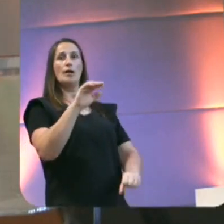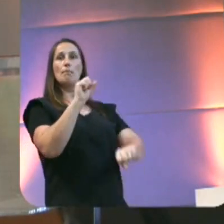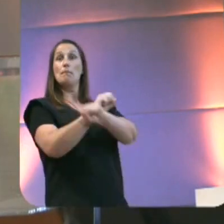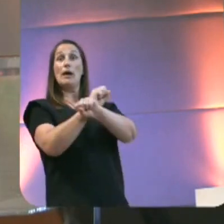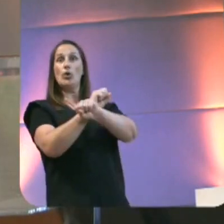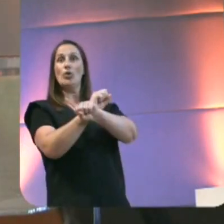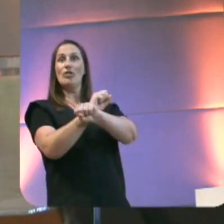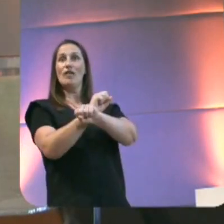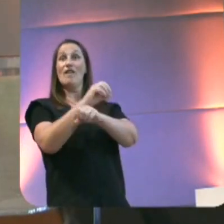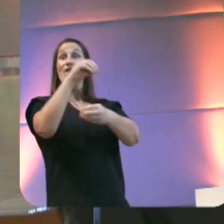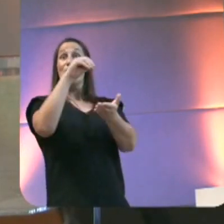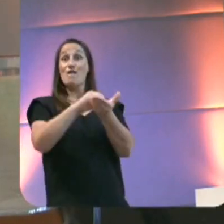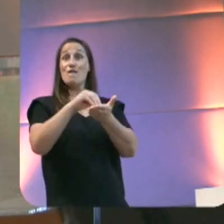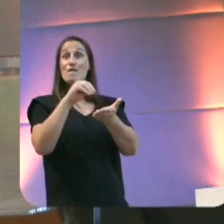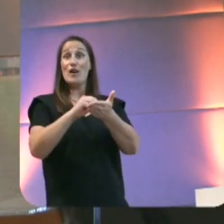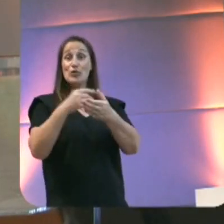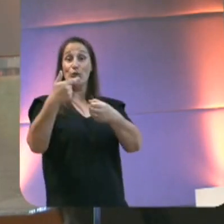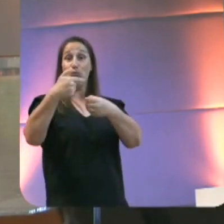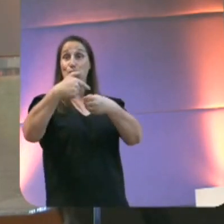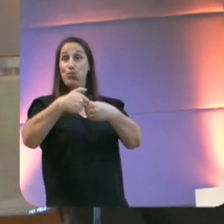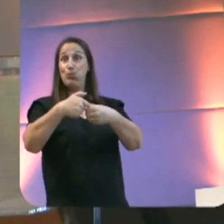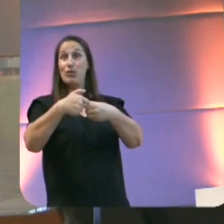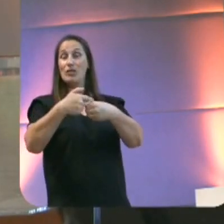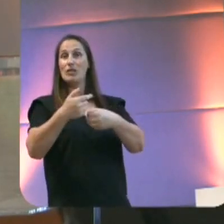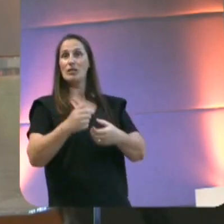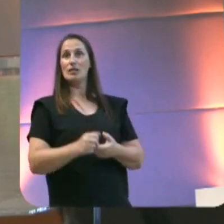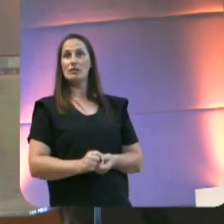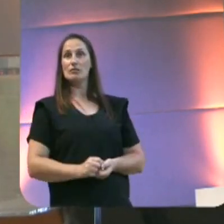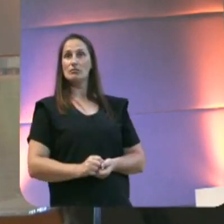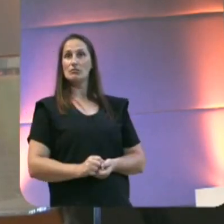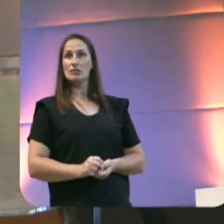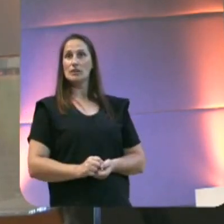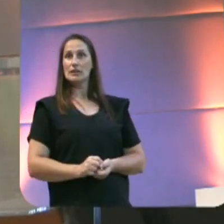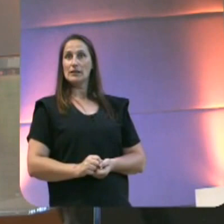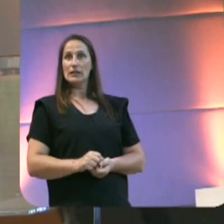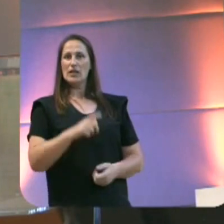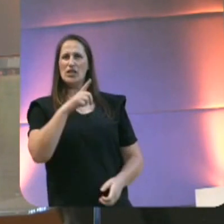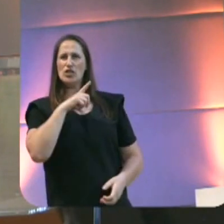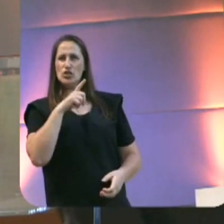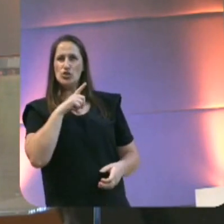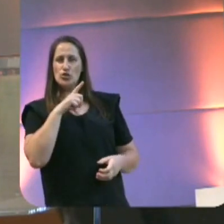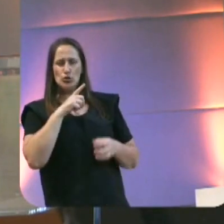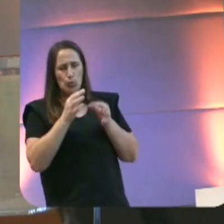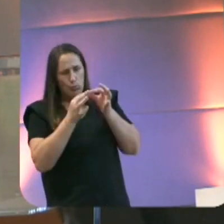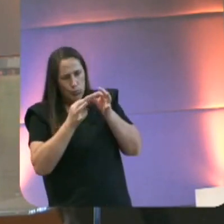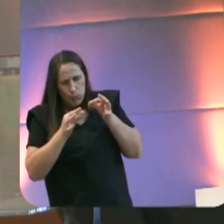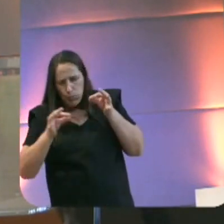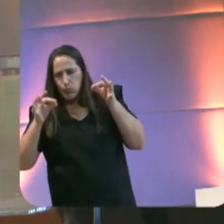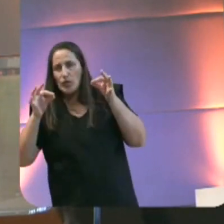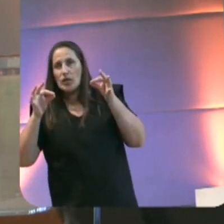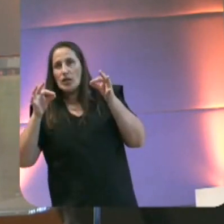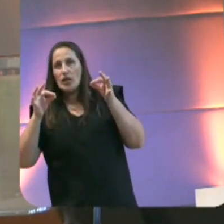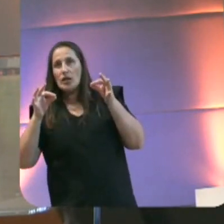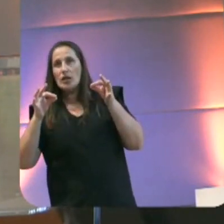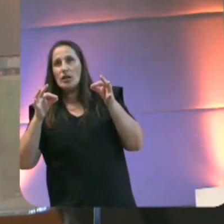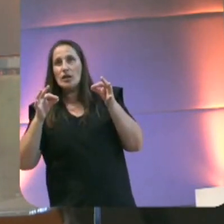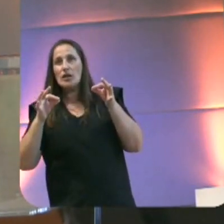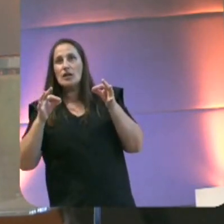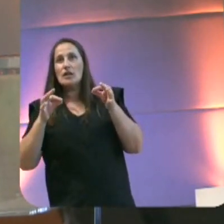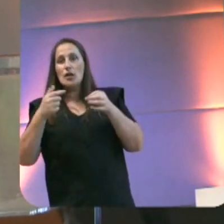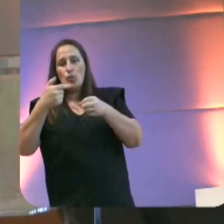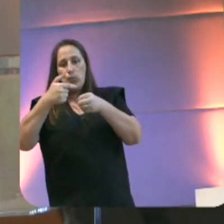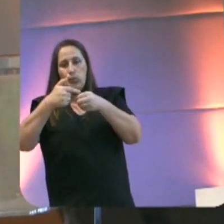de gasolina, e esse suspiro entupiu. E aí a bombinha de gasolina ia sugando, sugando,